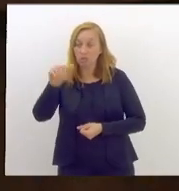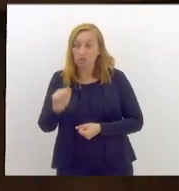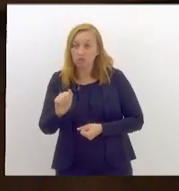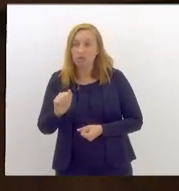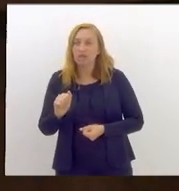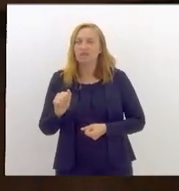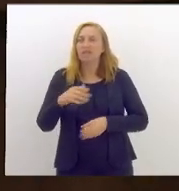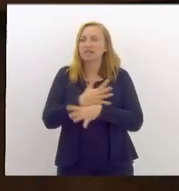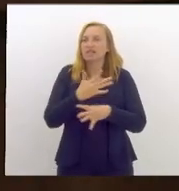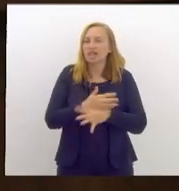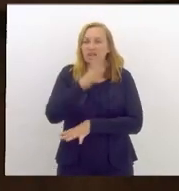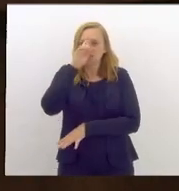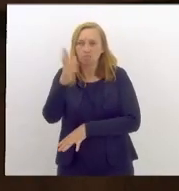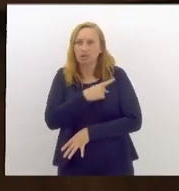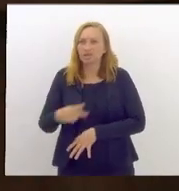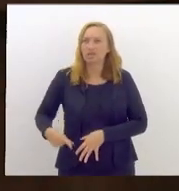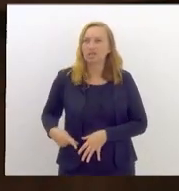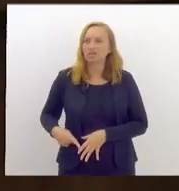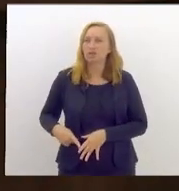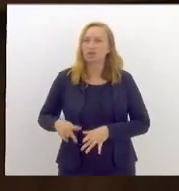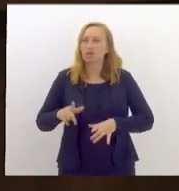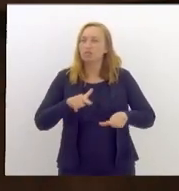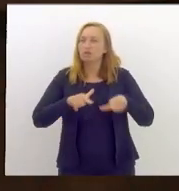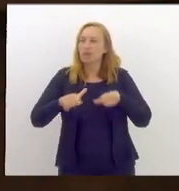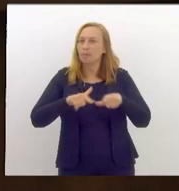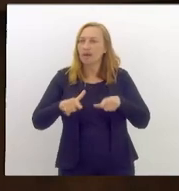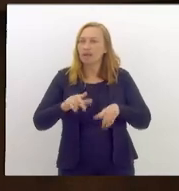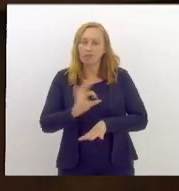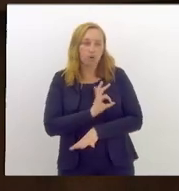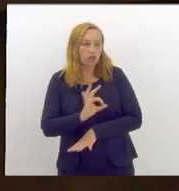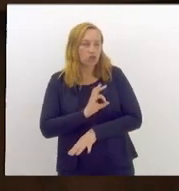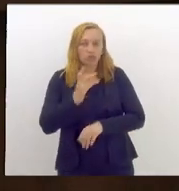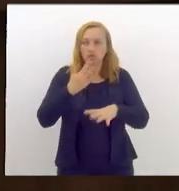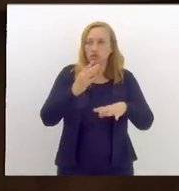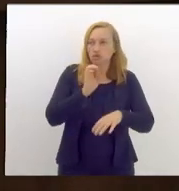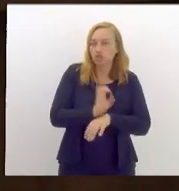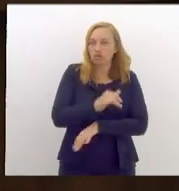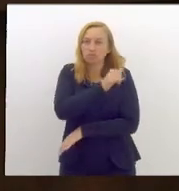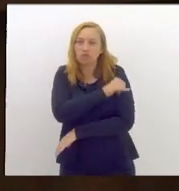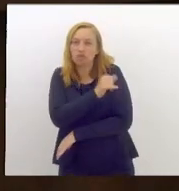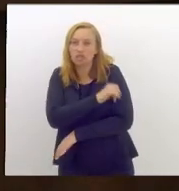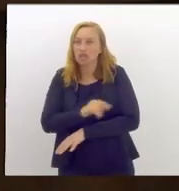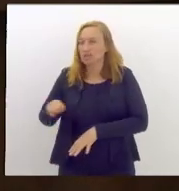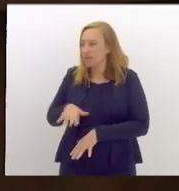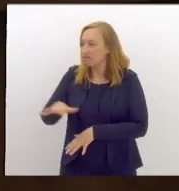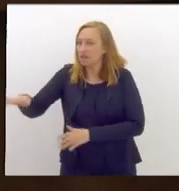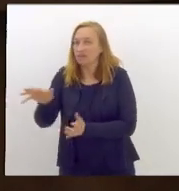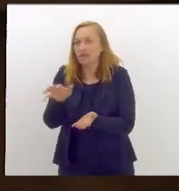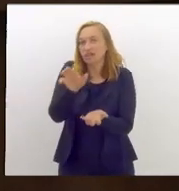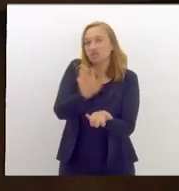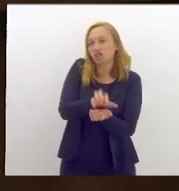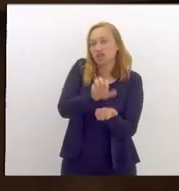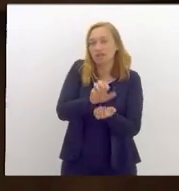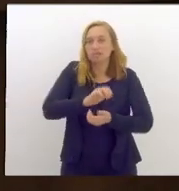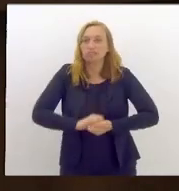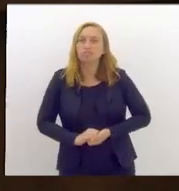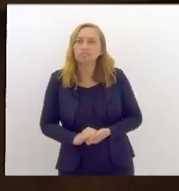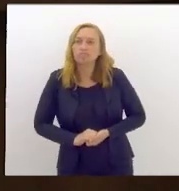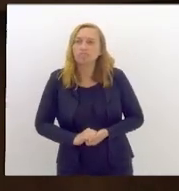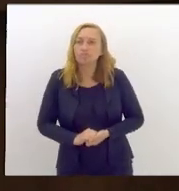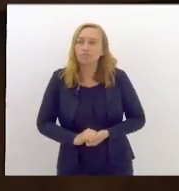senhor presidente foi por ocasião de uma operação da polícia civil do Estado do Rio de Janeiro na favela do Jacarezinho